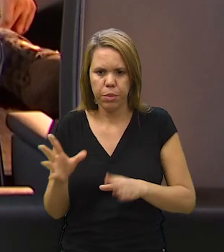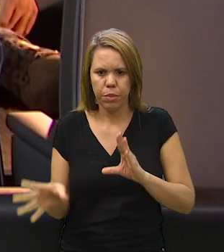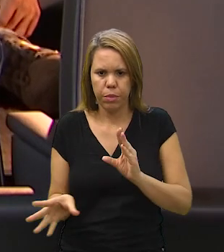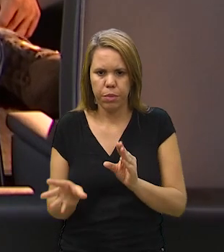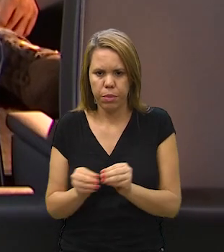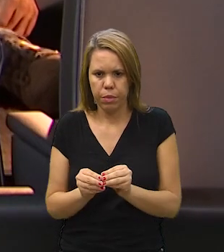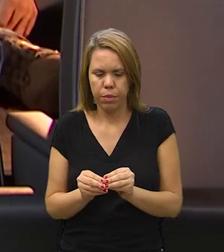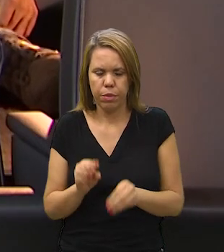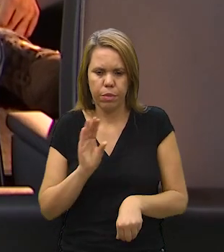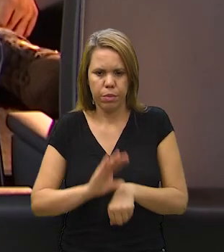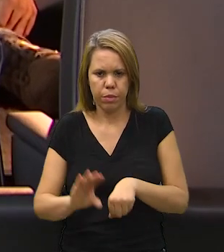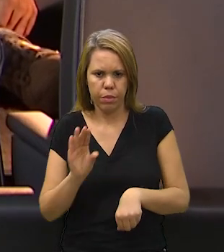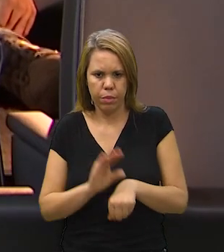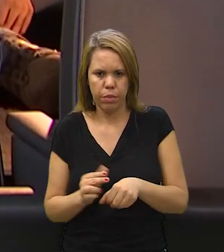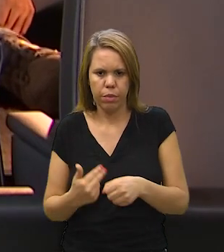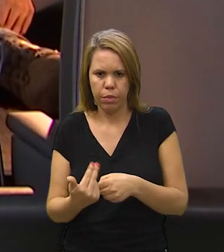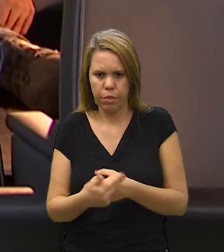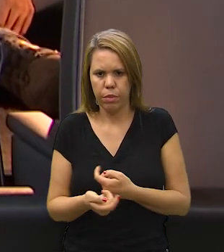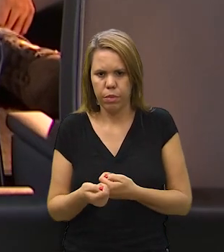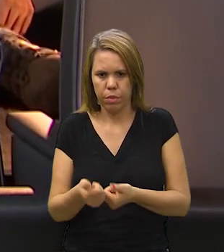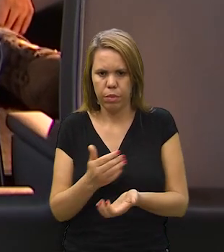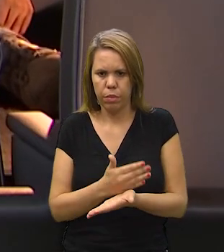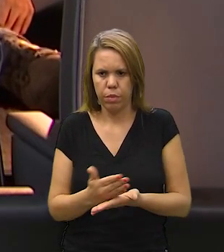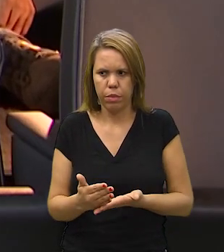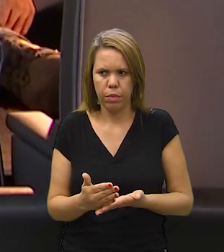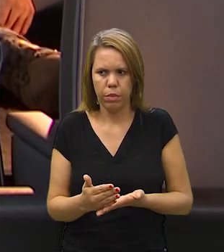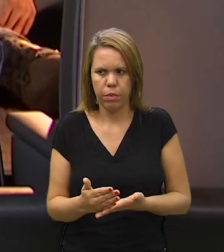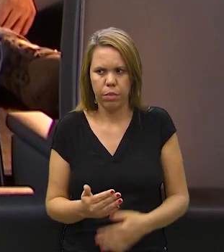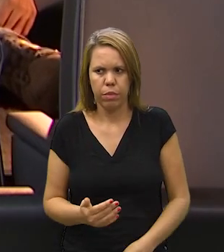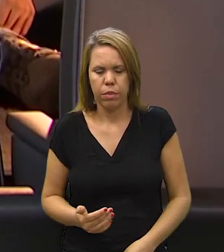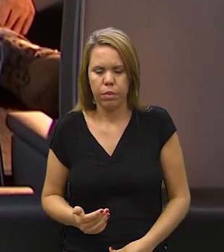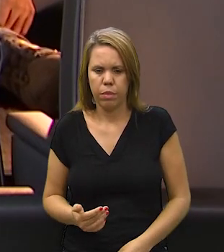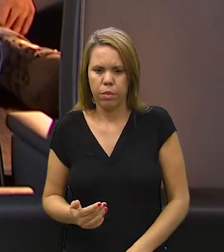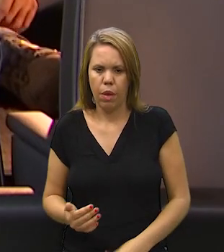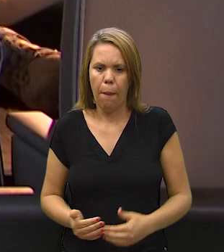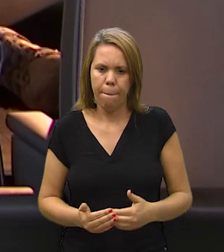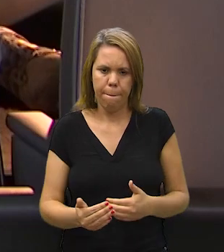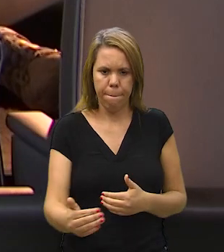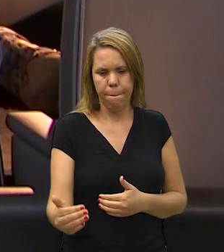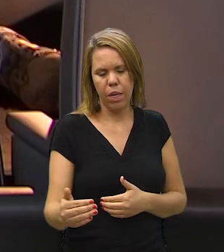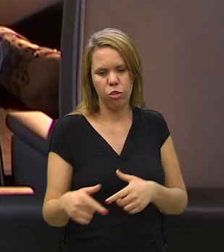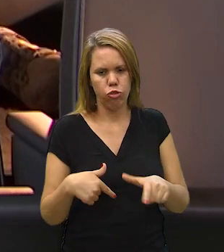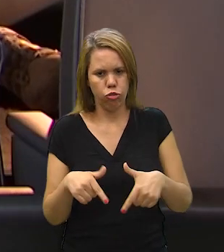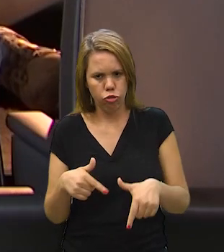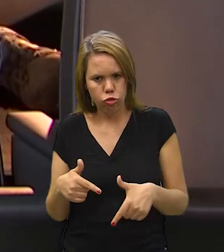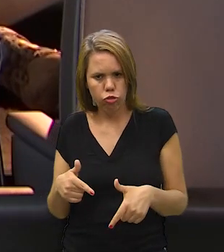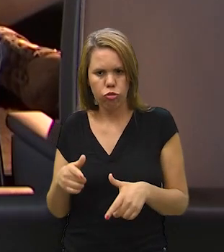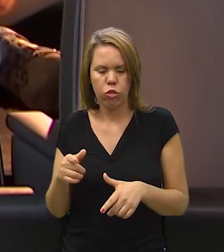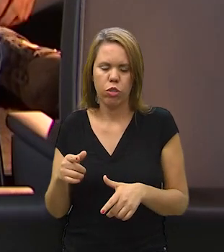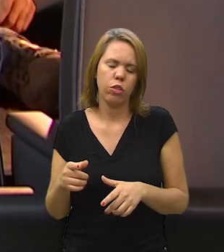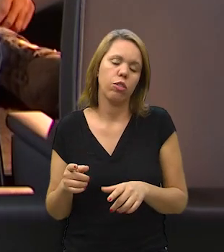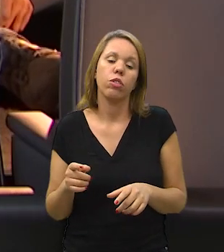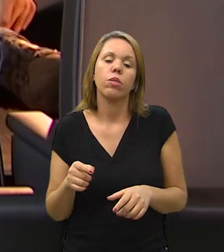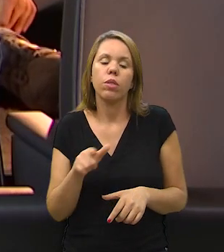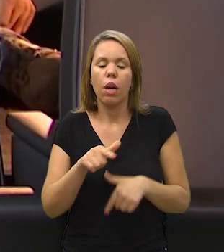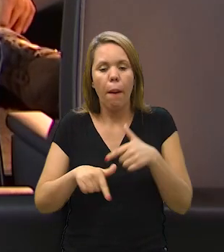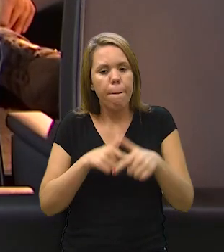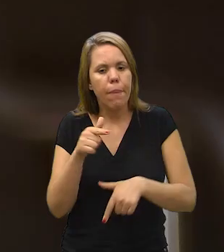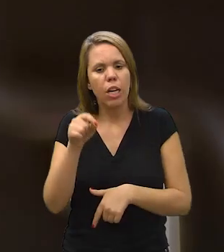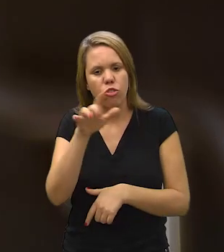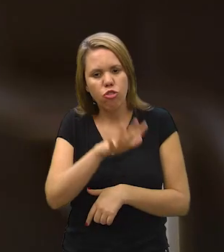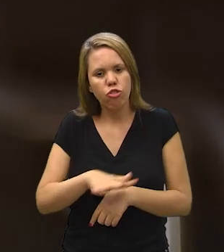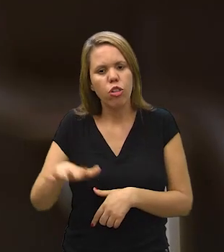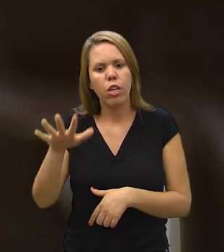de conclusão de curso, né? A Unicamp disponibiliza uma verba inicial. A partir daí, né, eu na produção, fiz produção executiva, produção geral,